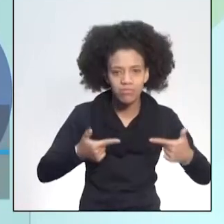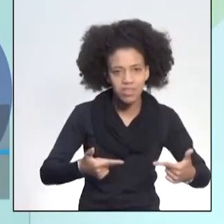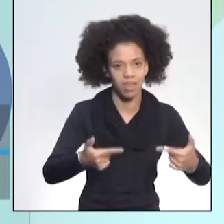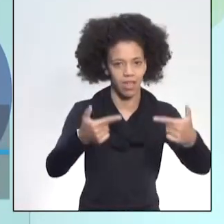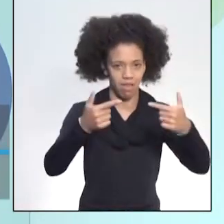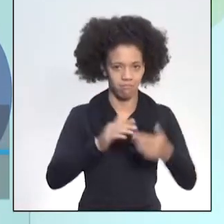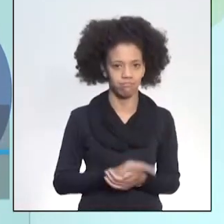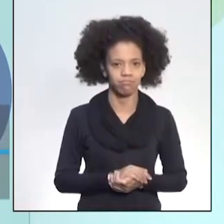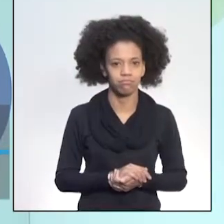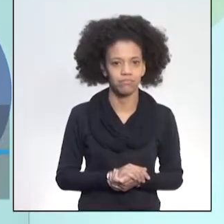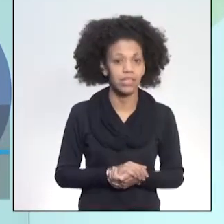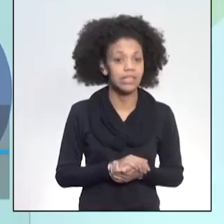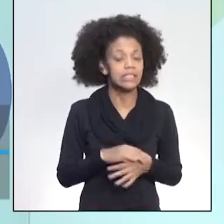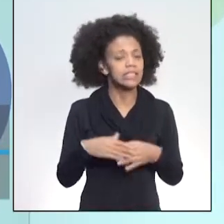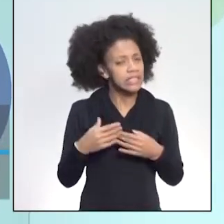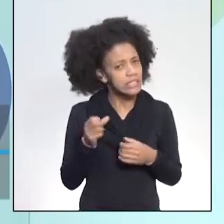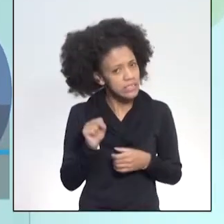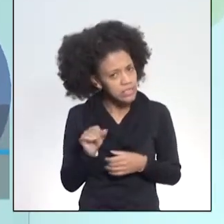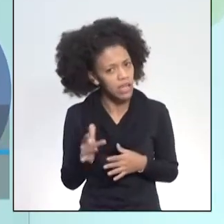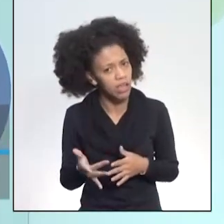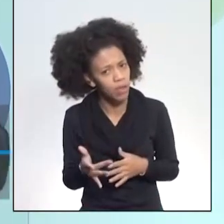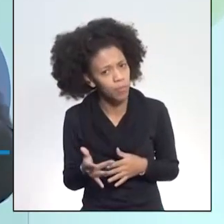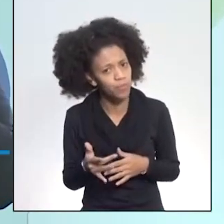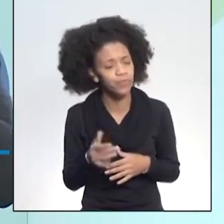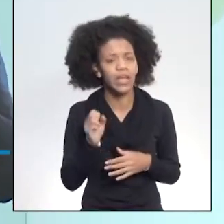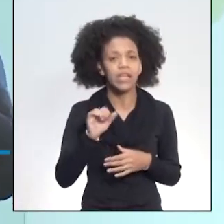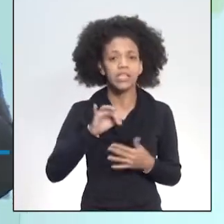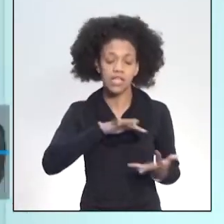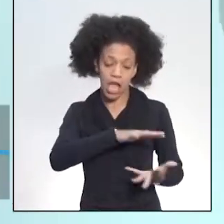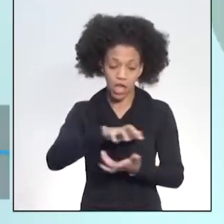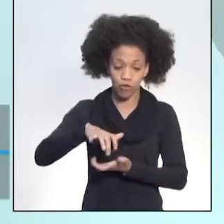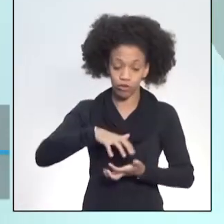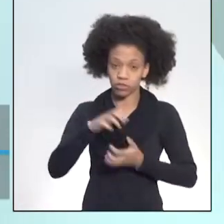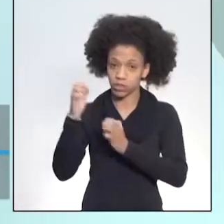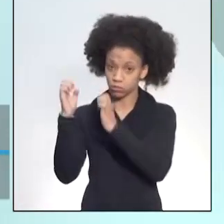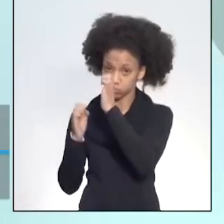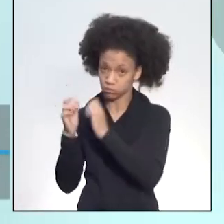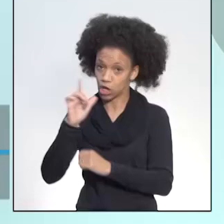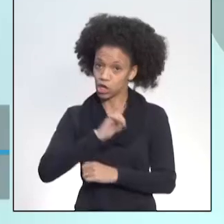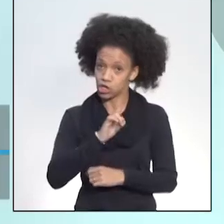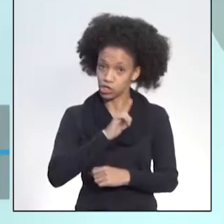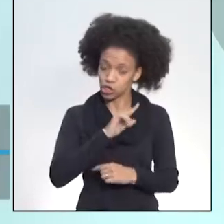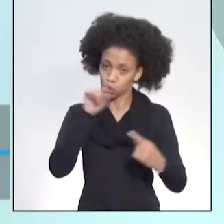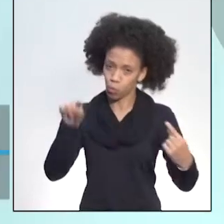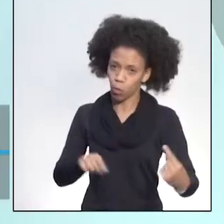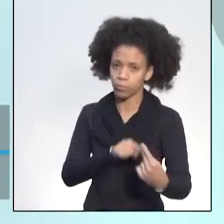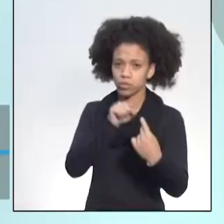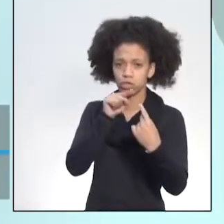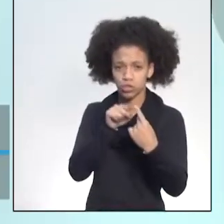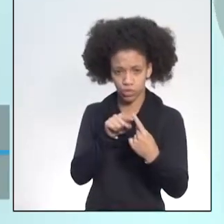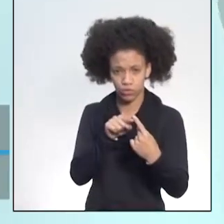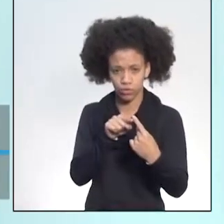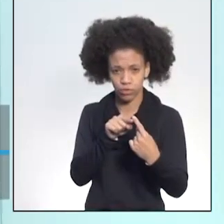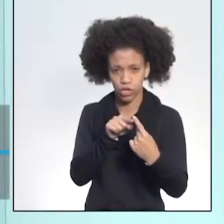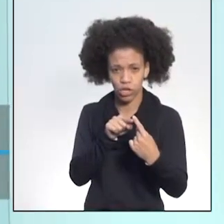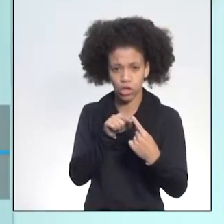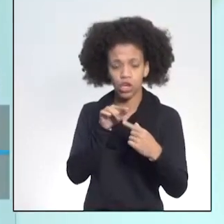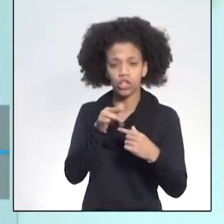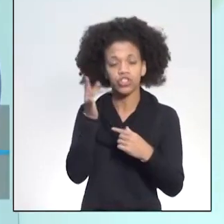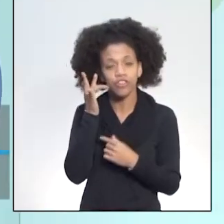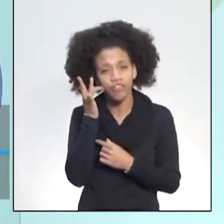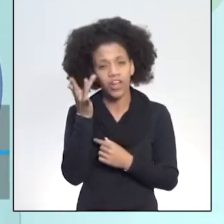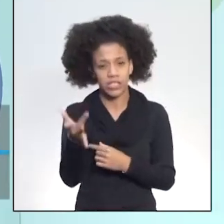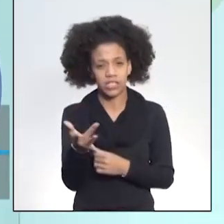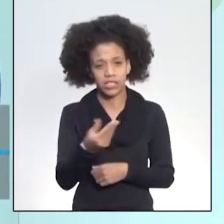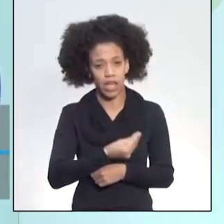guerra. Se a Revolução Industrial ela tinha o objetivo de facilitar